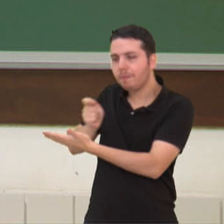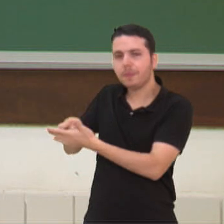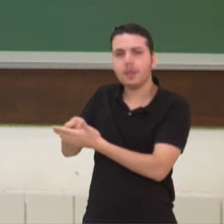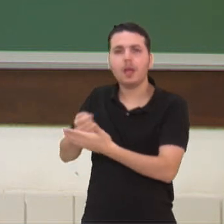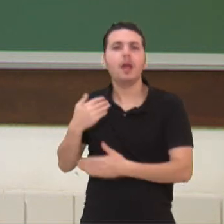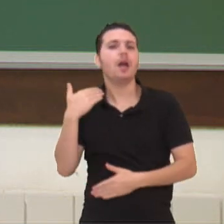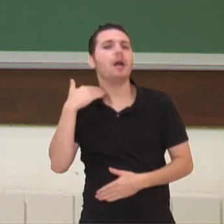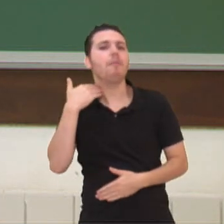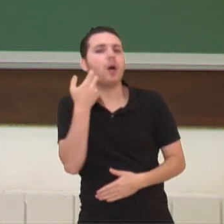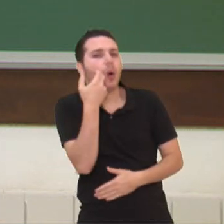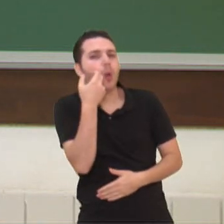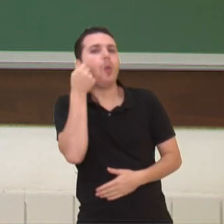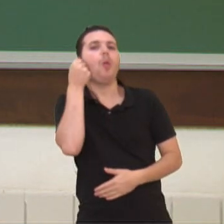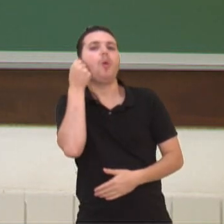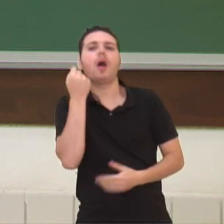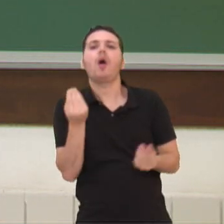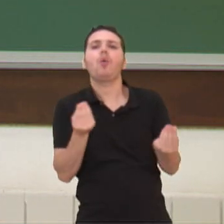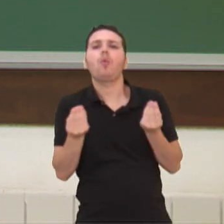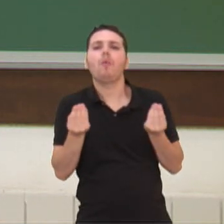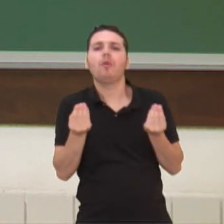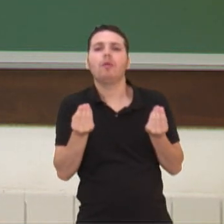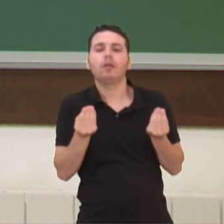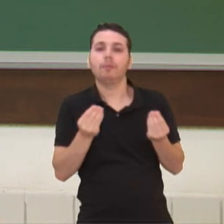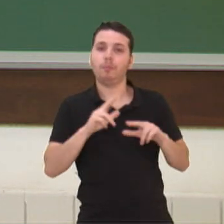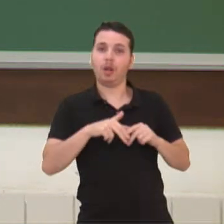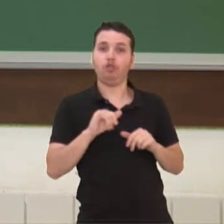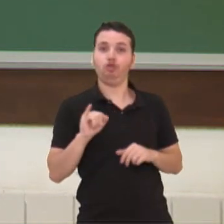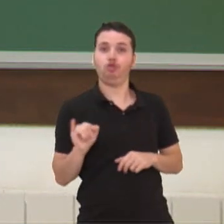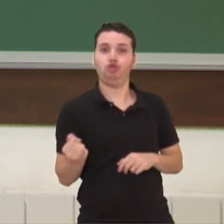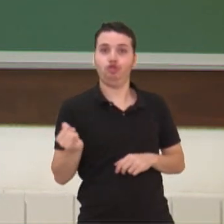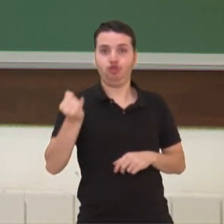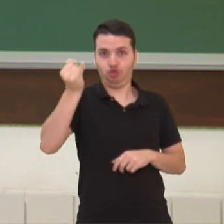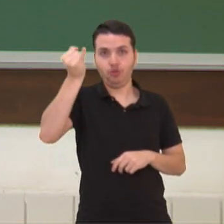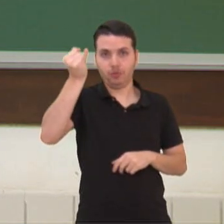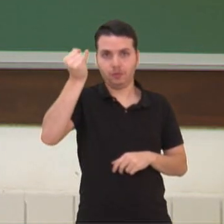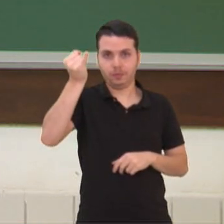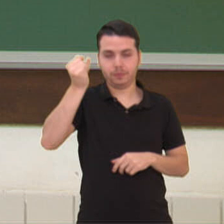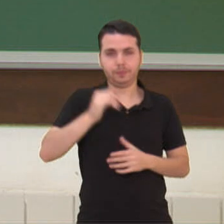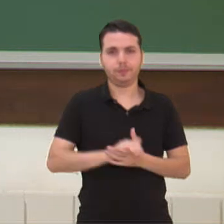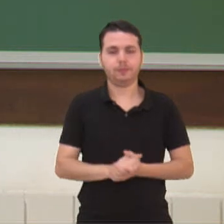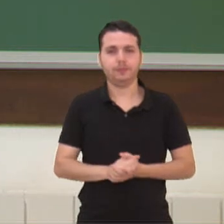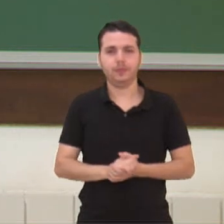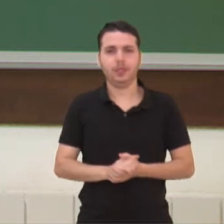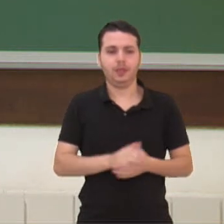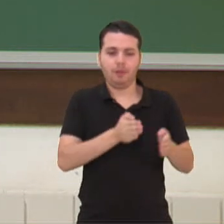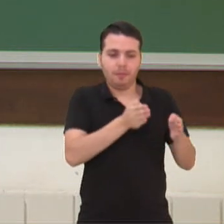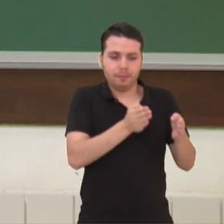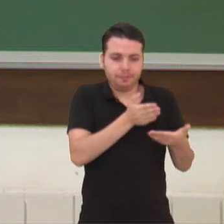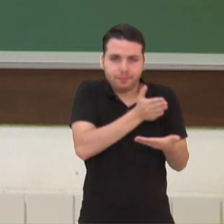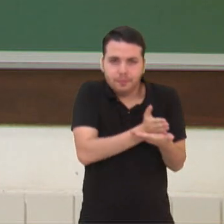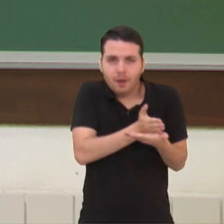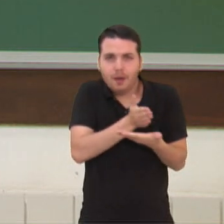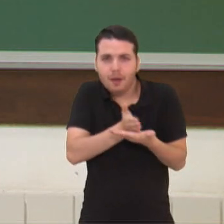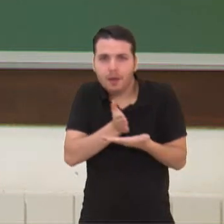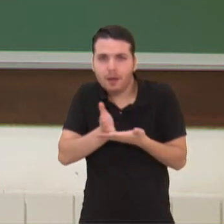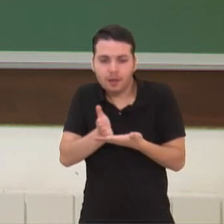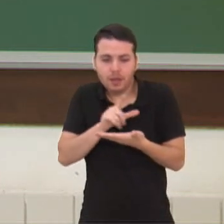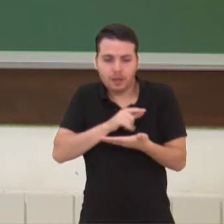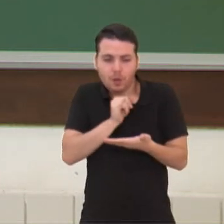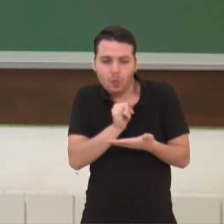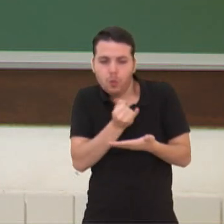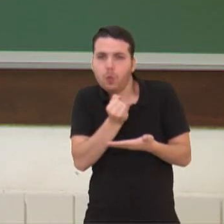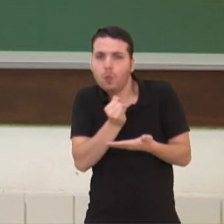com isso? Com os juros em cima desse empréstimo. Então, a cada parcela que ele paga,